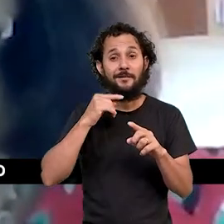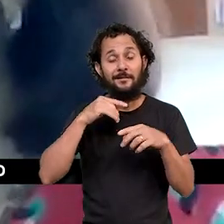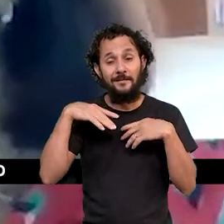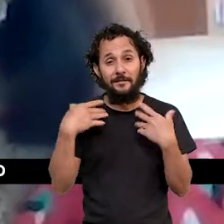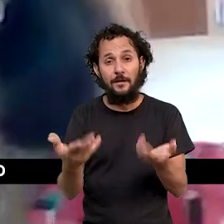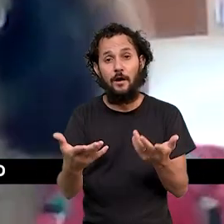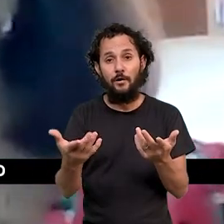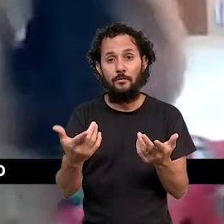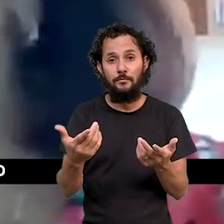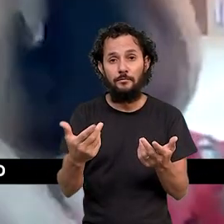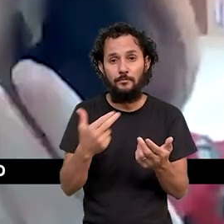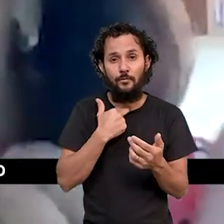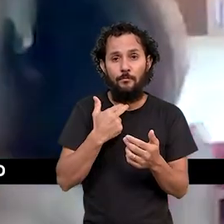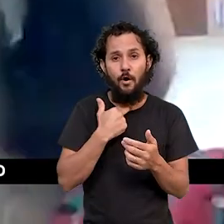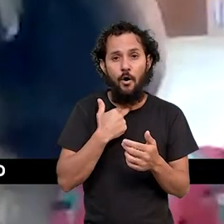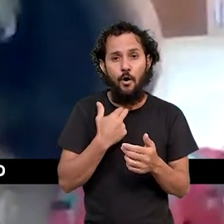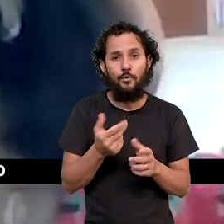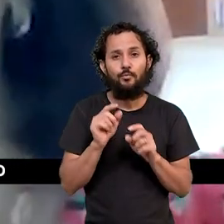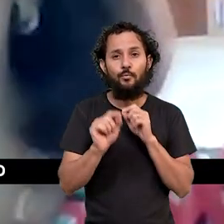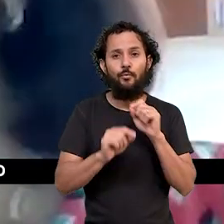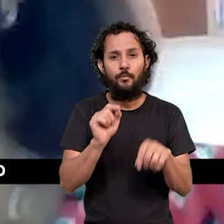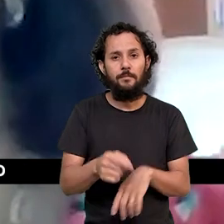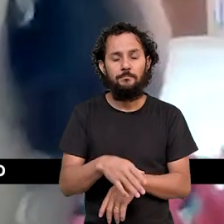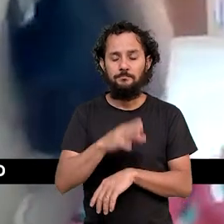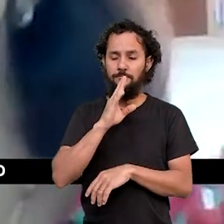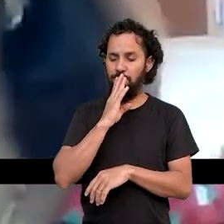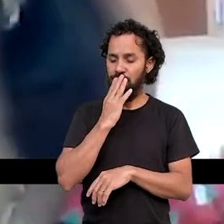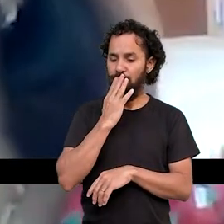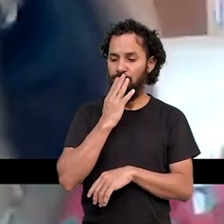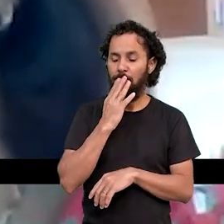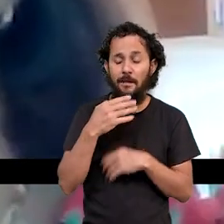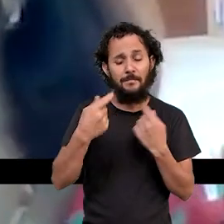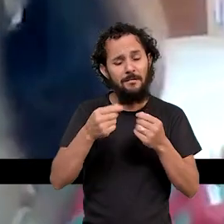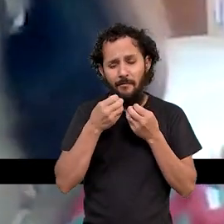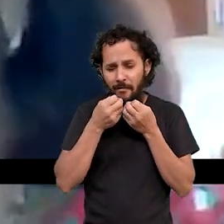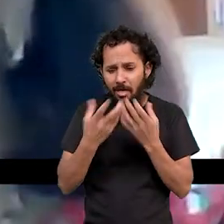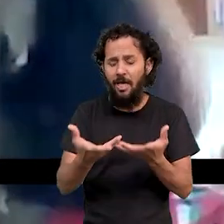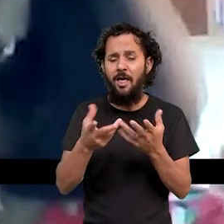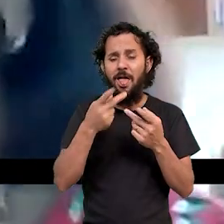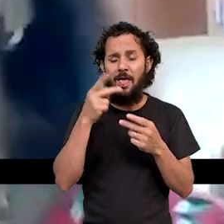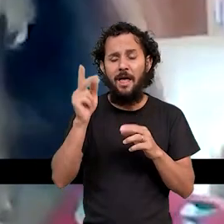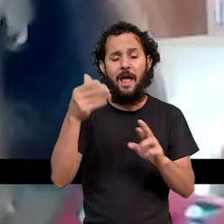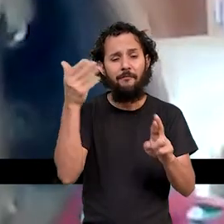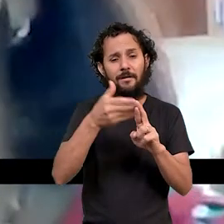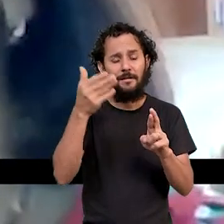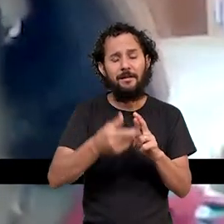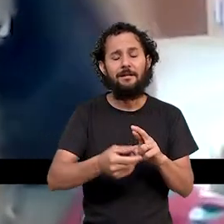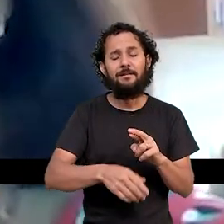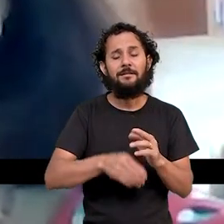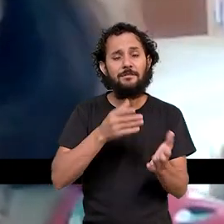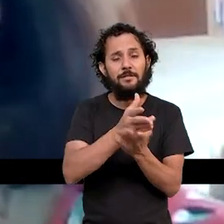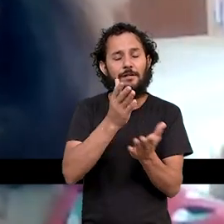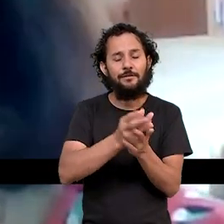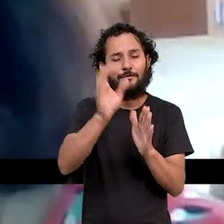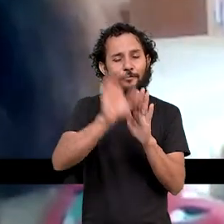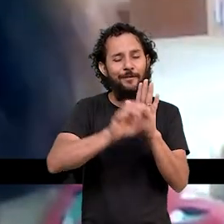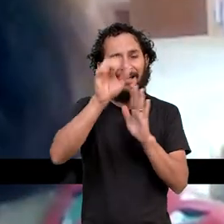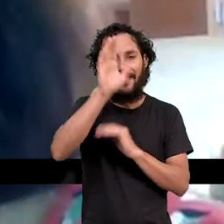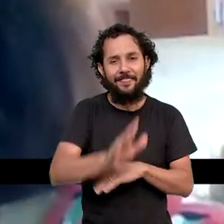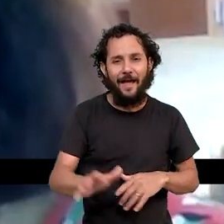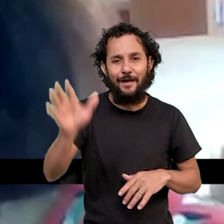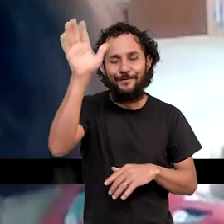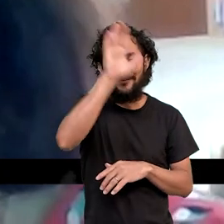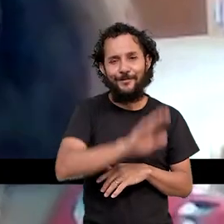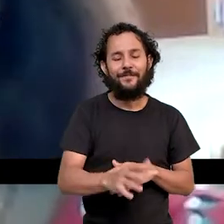medida eu não posso deixar de trazer como referência as diretrizes curriculares